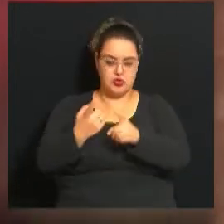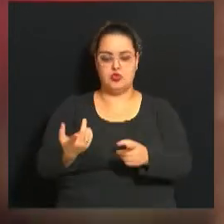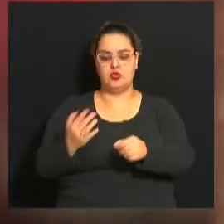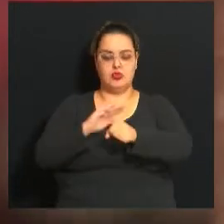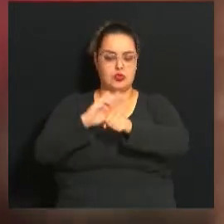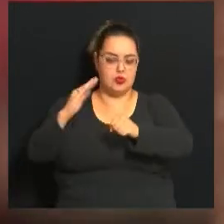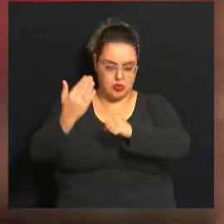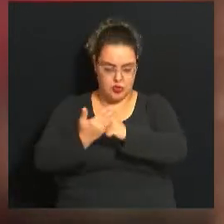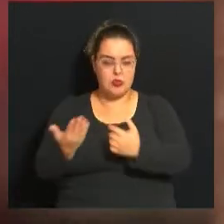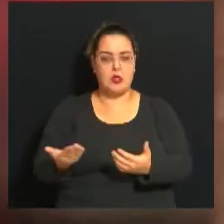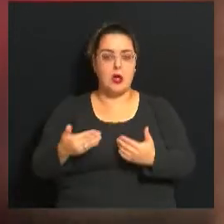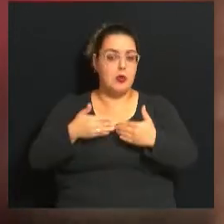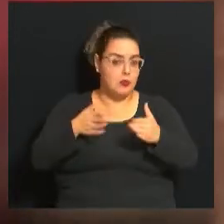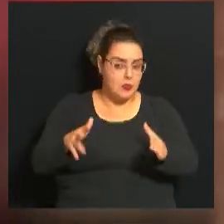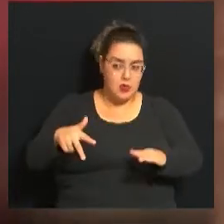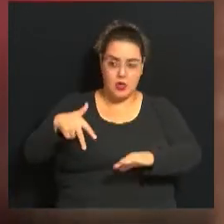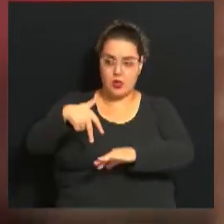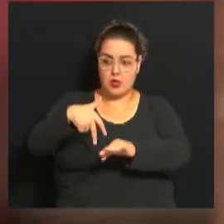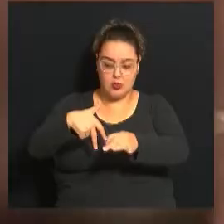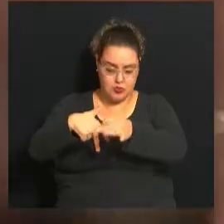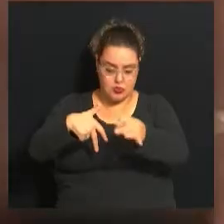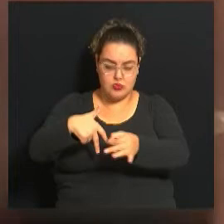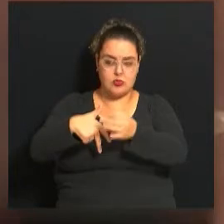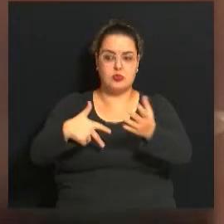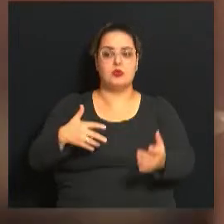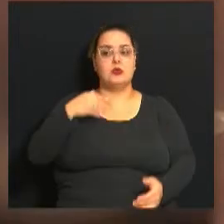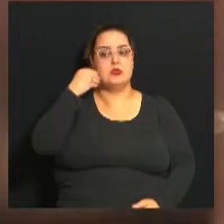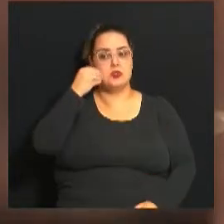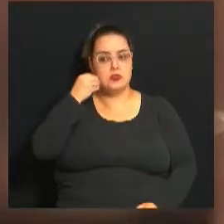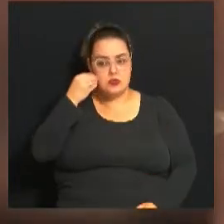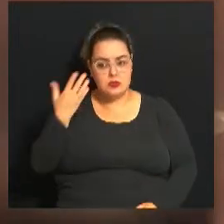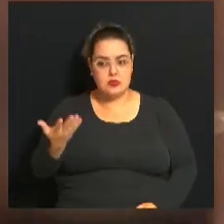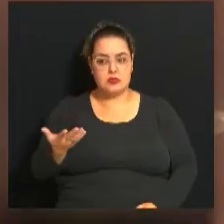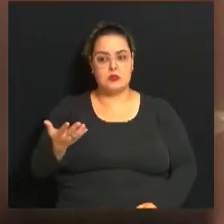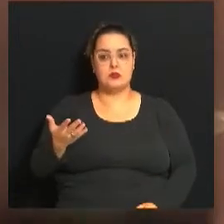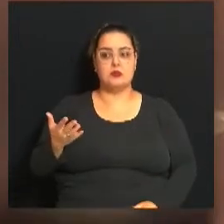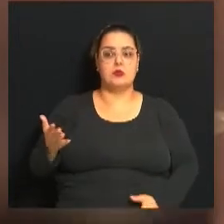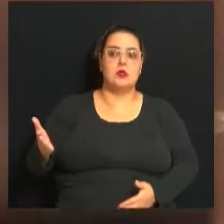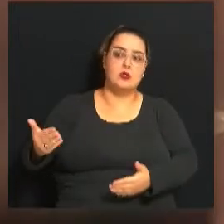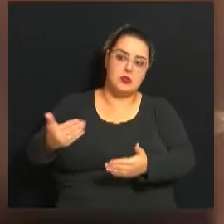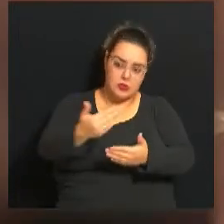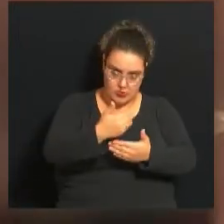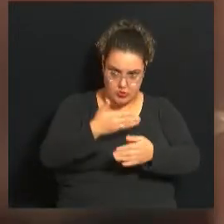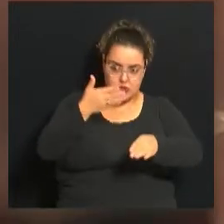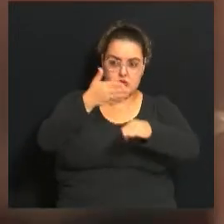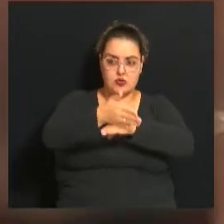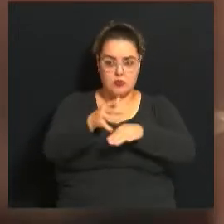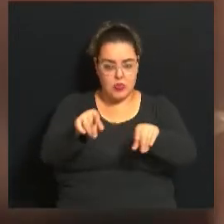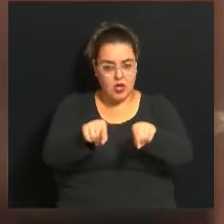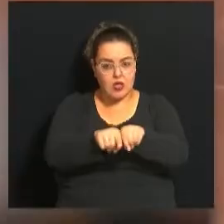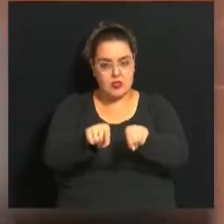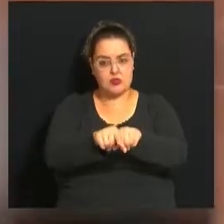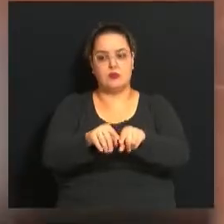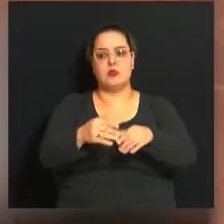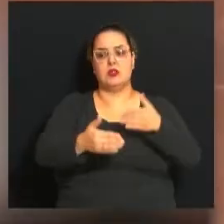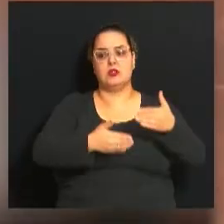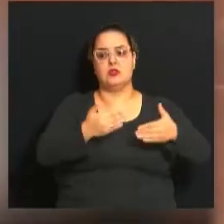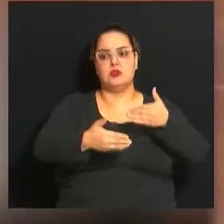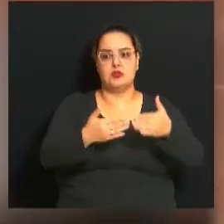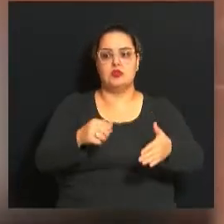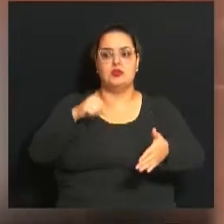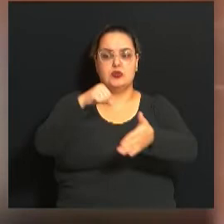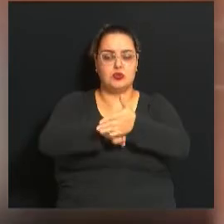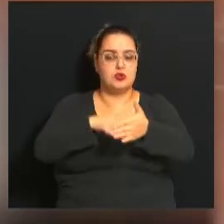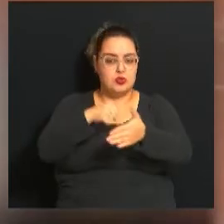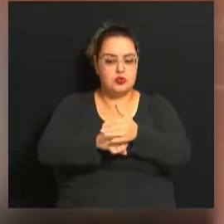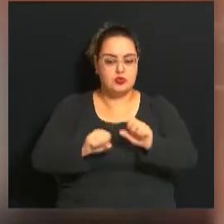pudessem colocar a sua fala, a sua experiência e chamá-los para ser parte também desse processo de luta de resistência